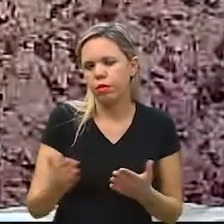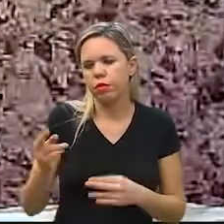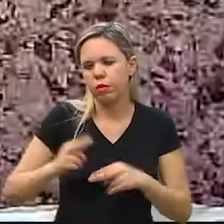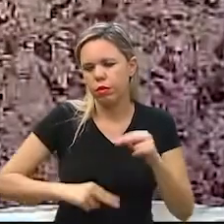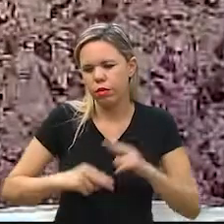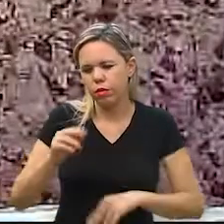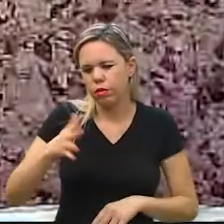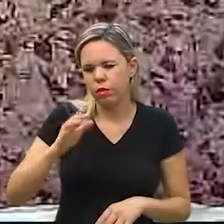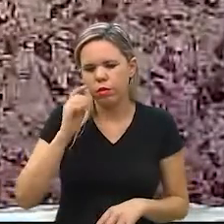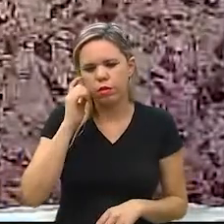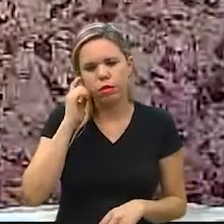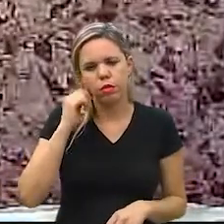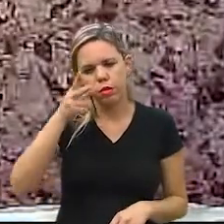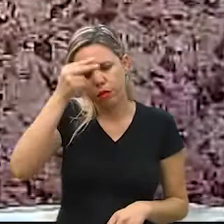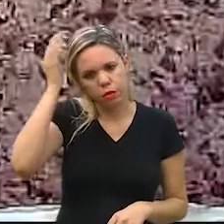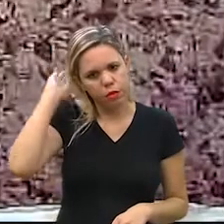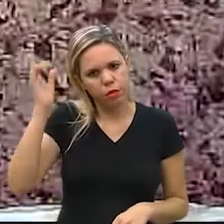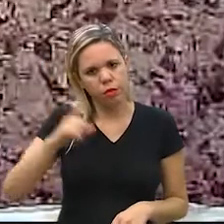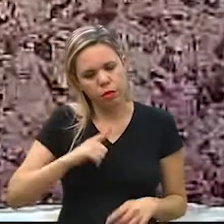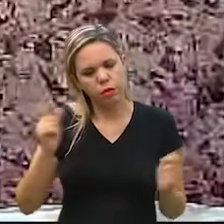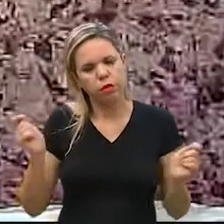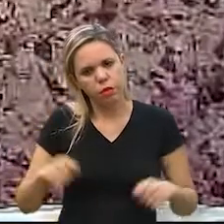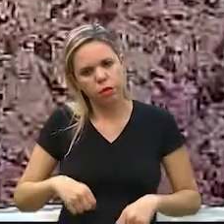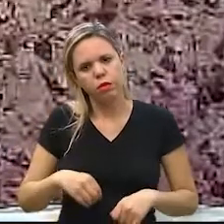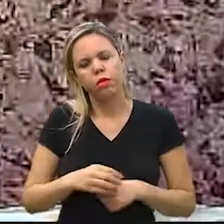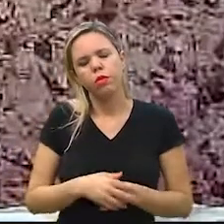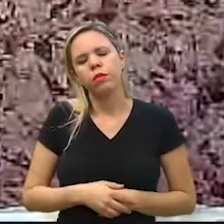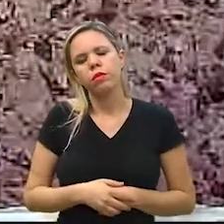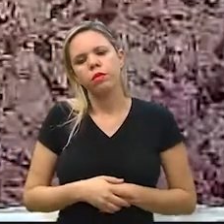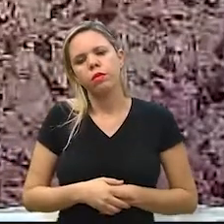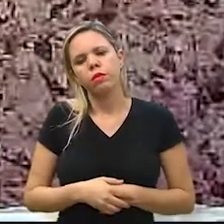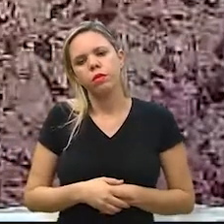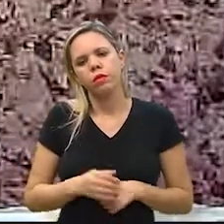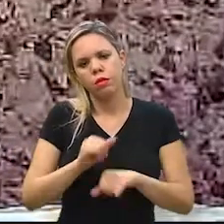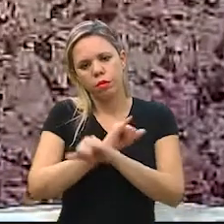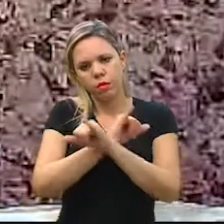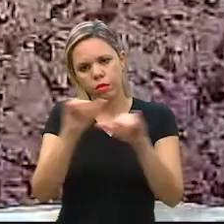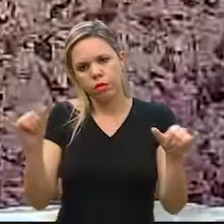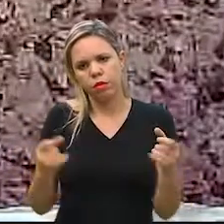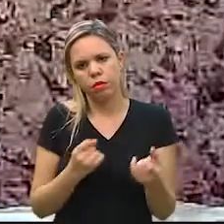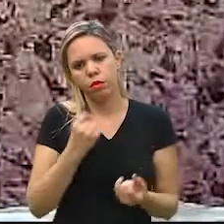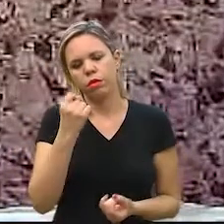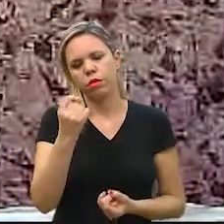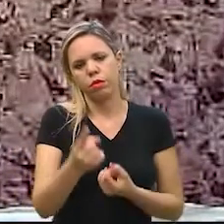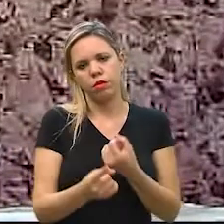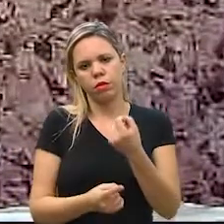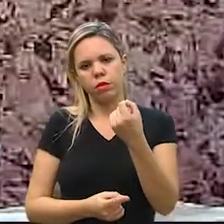junho, o prefeito vai ter condição de anunciar